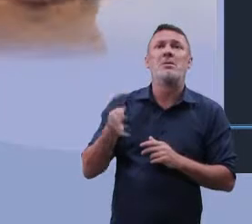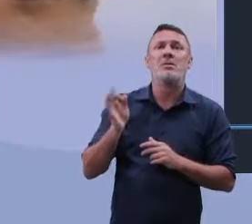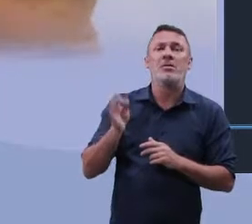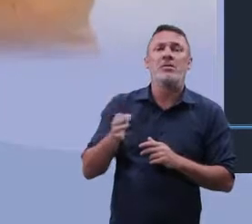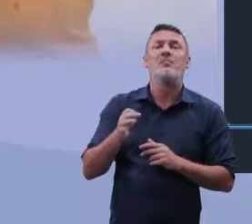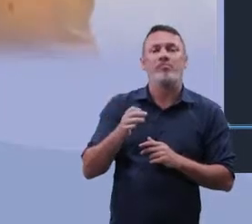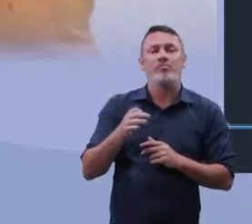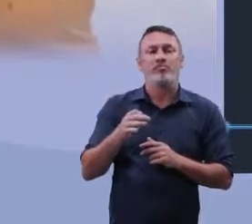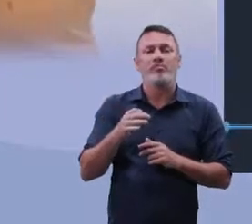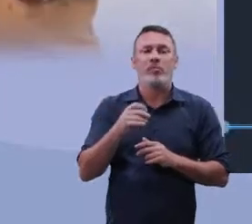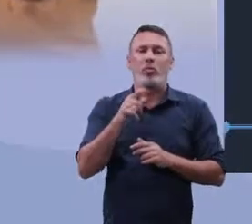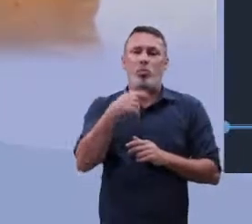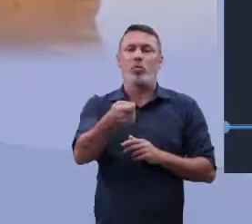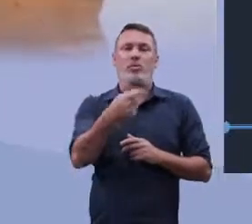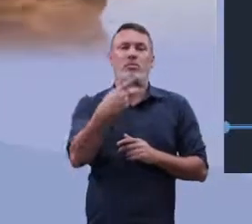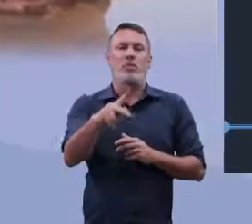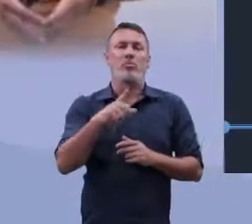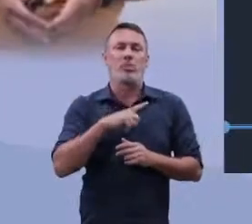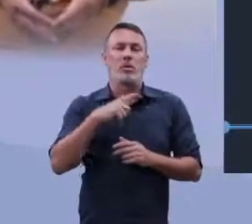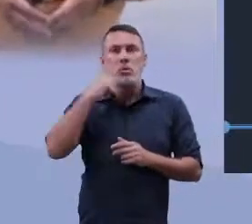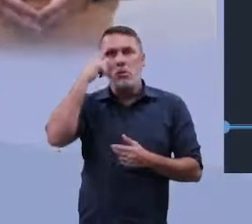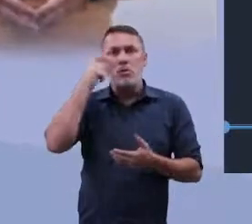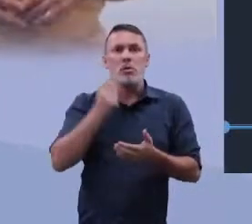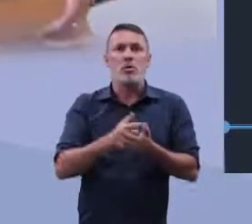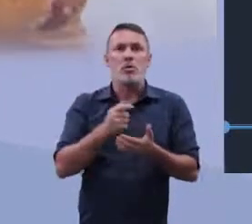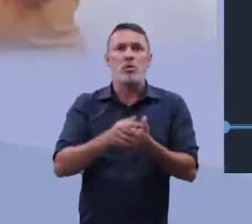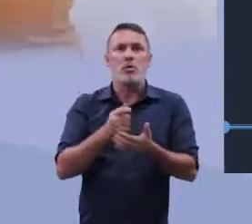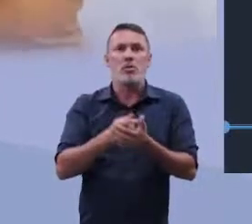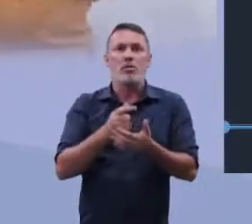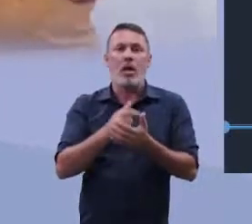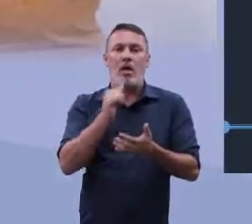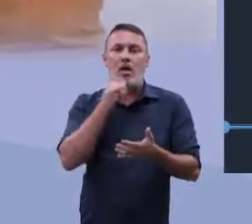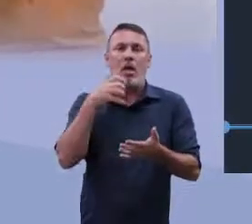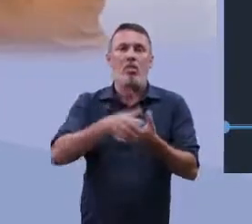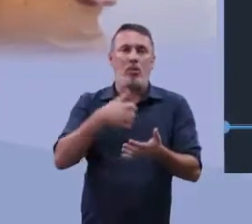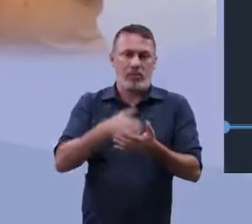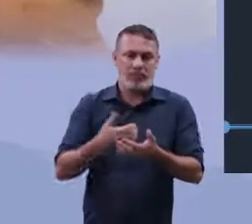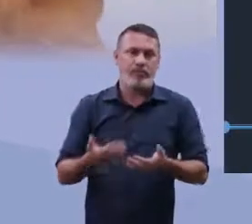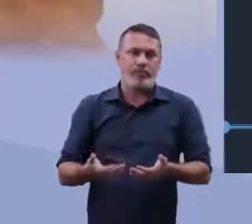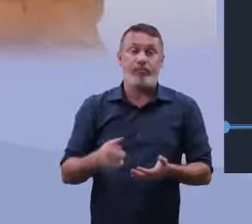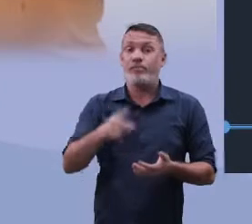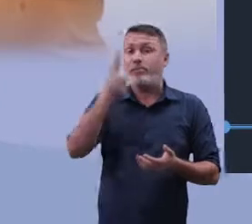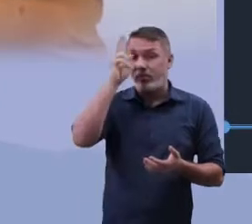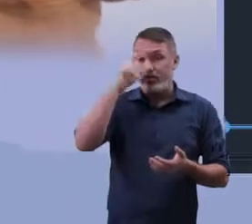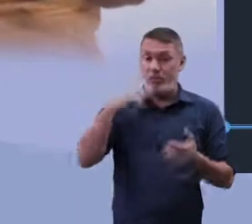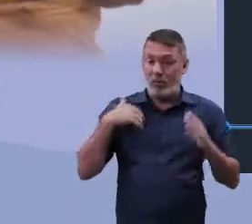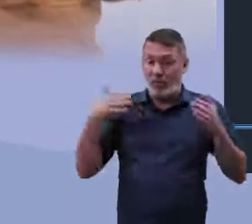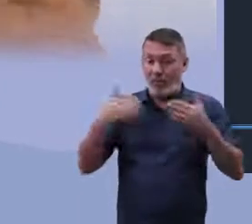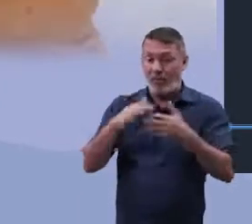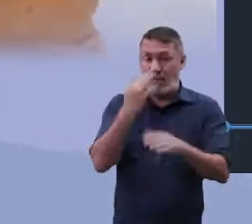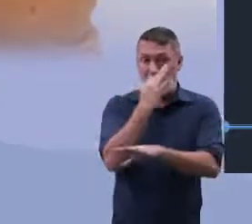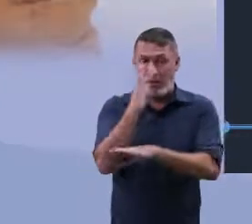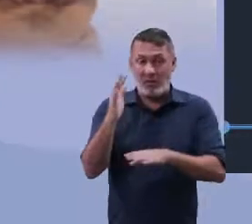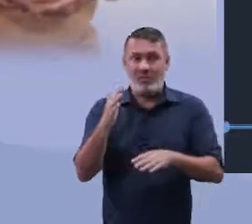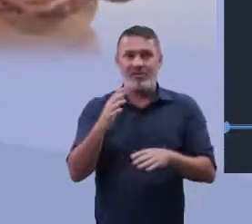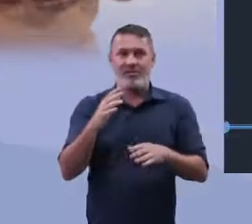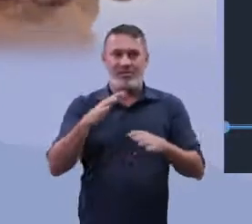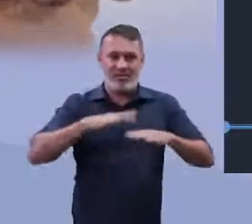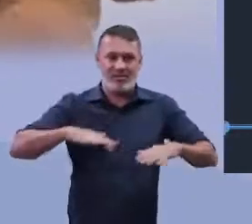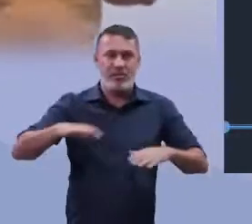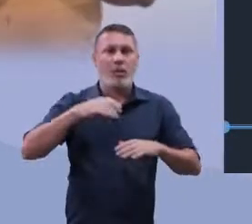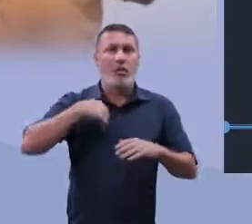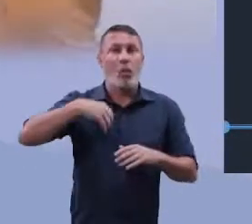professor, toda a sociedade é consumista. Lembra que eu falei com vocês? Toda vez que eu trabalhar alguma coisa voltada para o meio ambiente, eu não vou